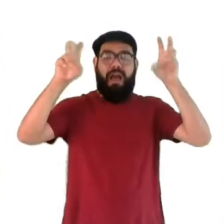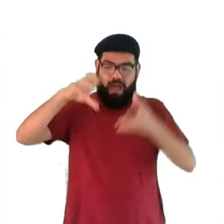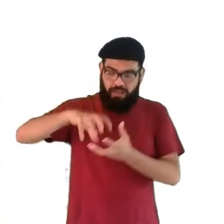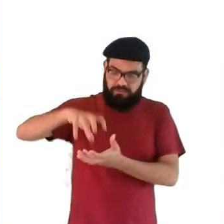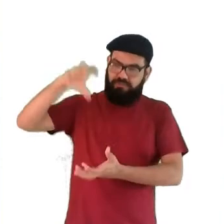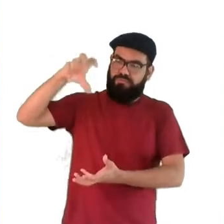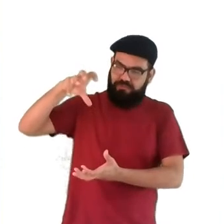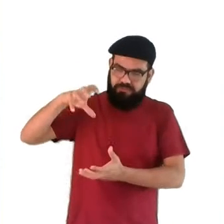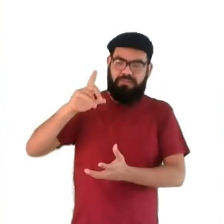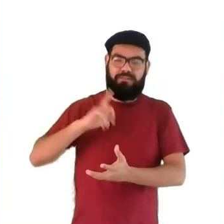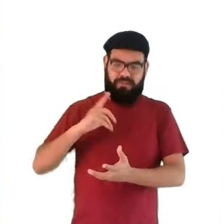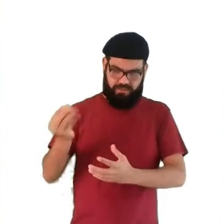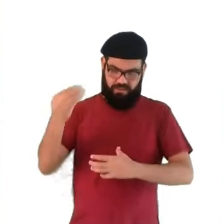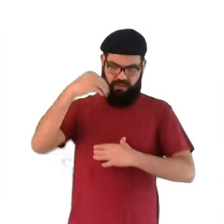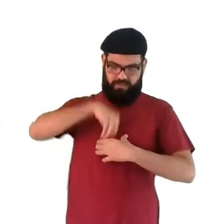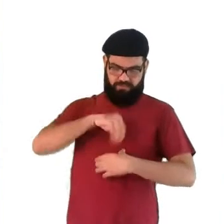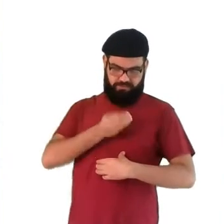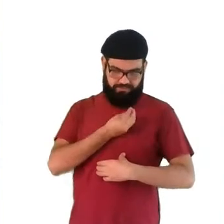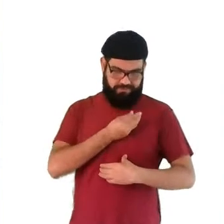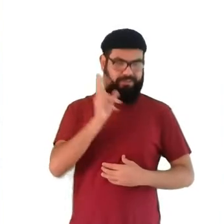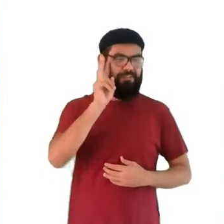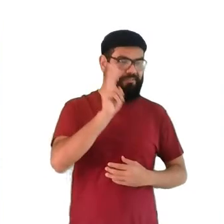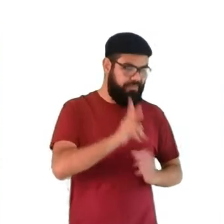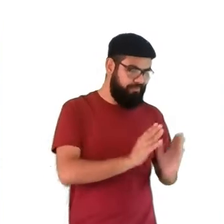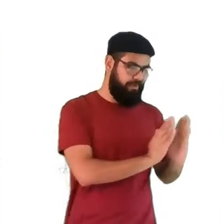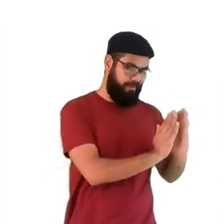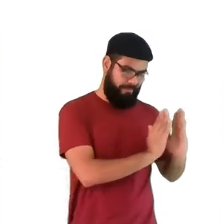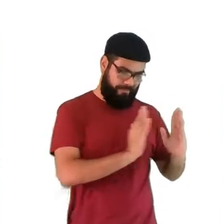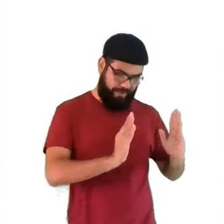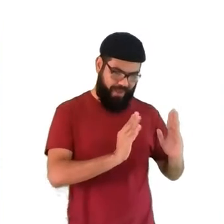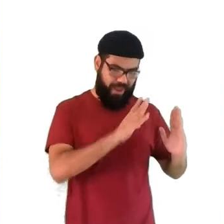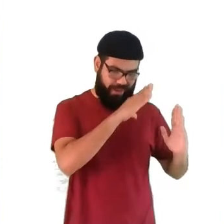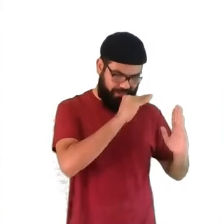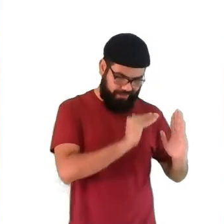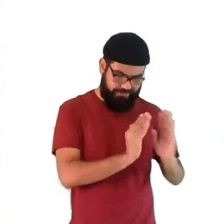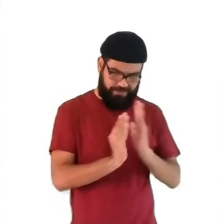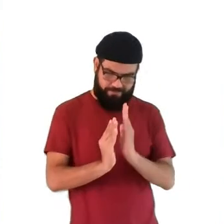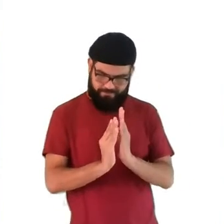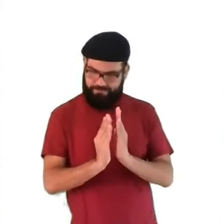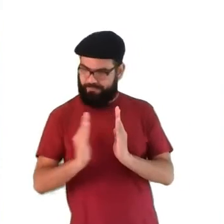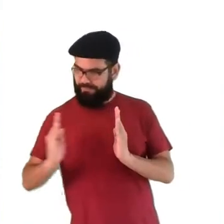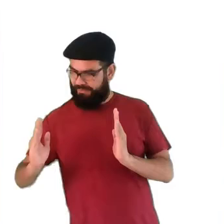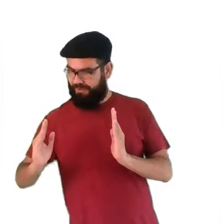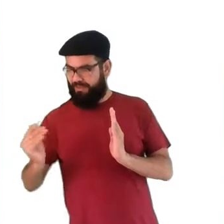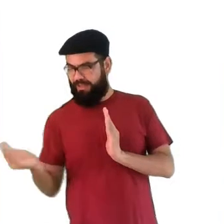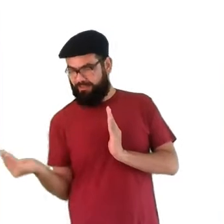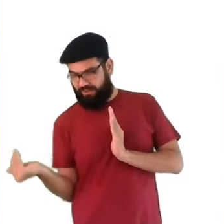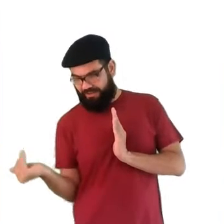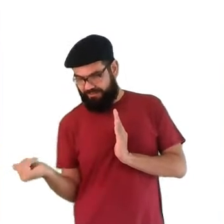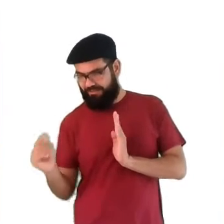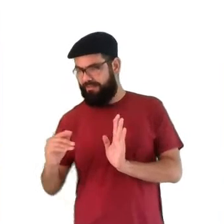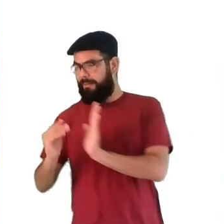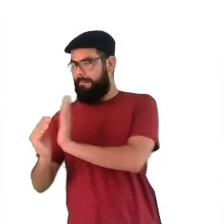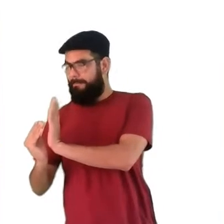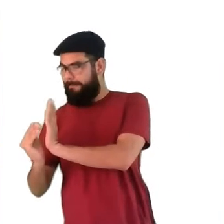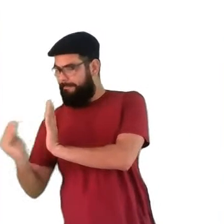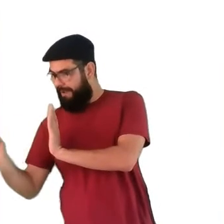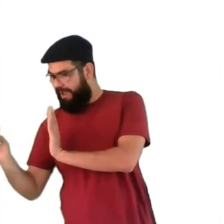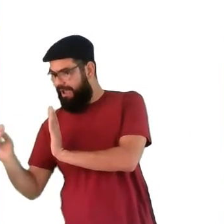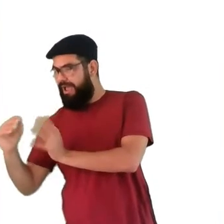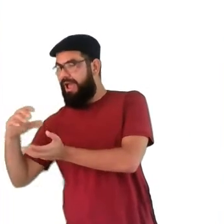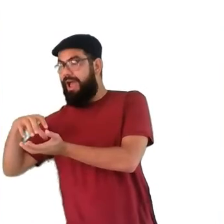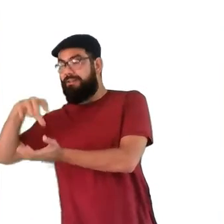infância, nós temos a adolescência, nós temos a fase adulta e nós temos aí a fase da velhice, tá?